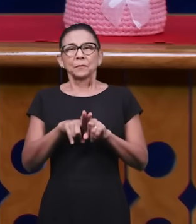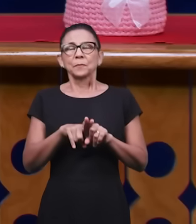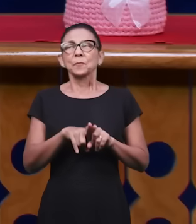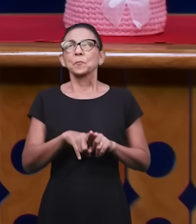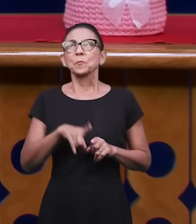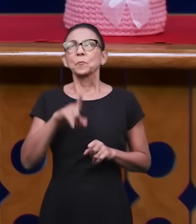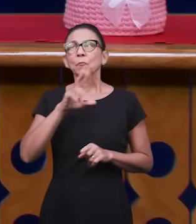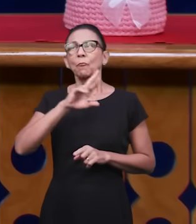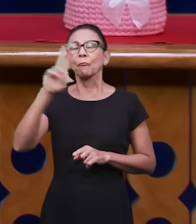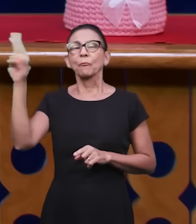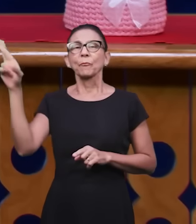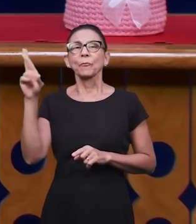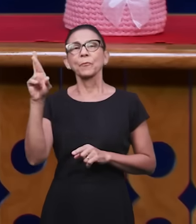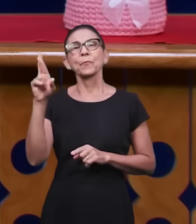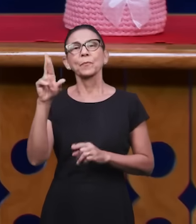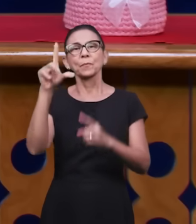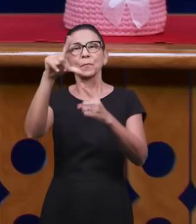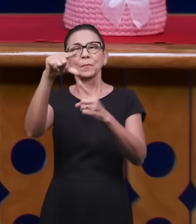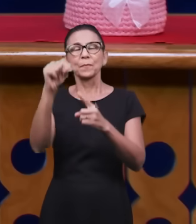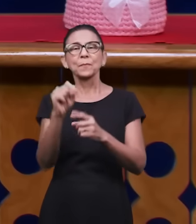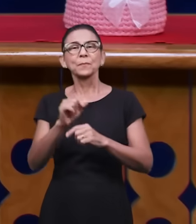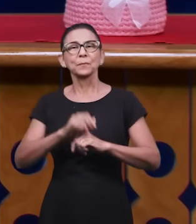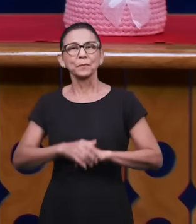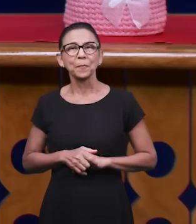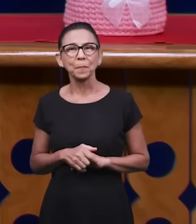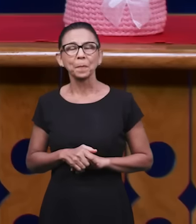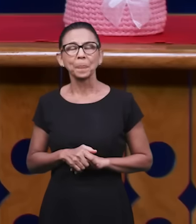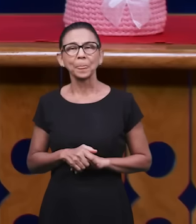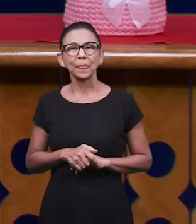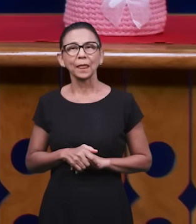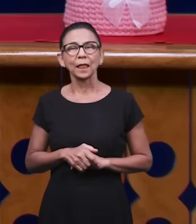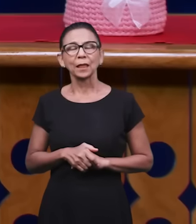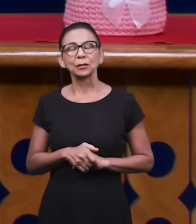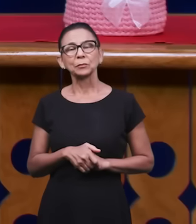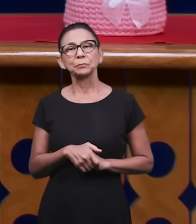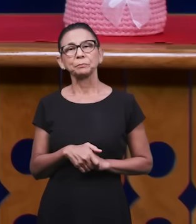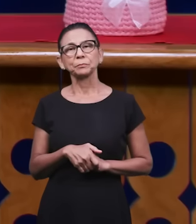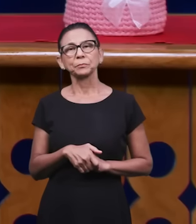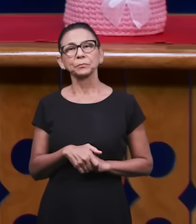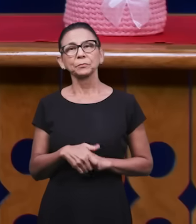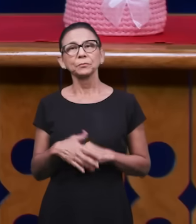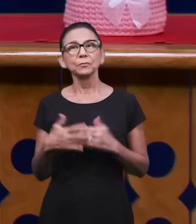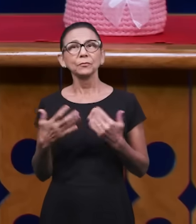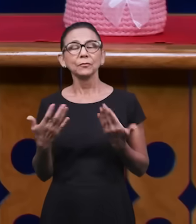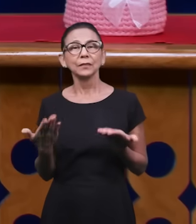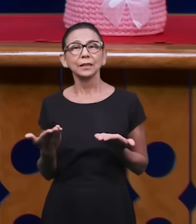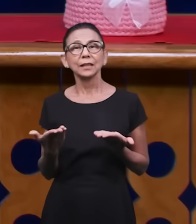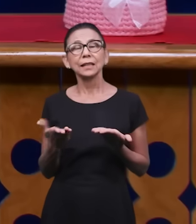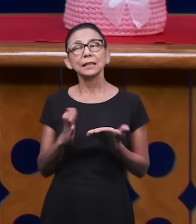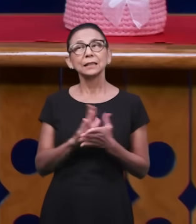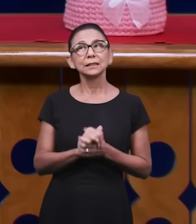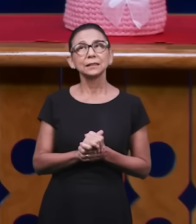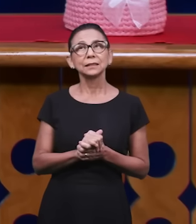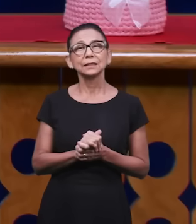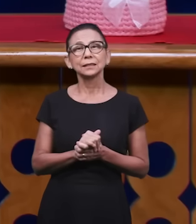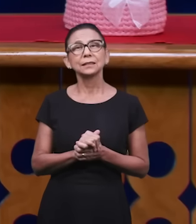e a muitos outros. Essa nomeação é como se Ele tivesse nos designado para uma função